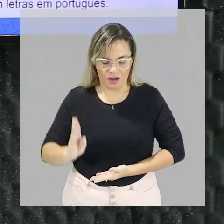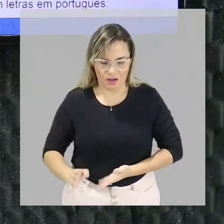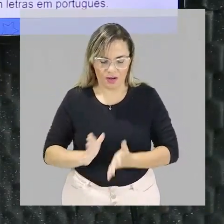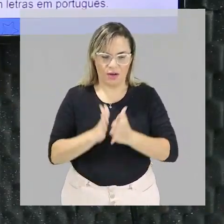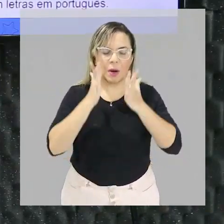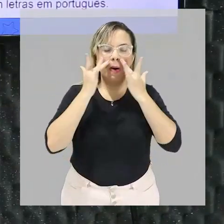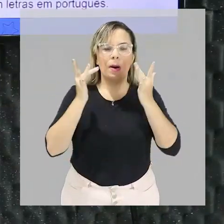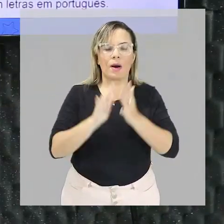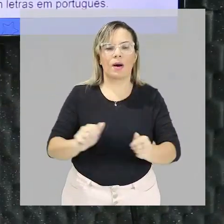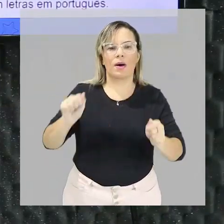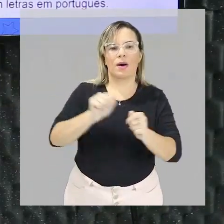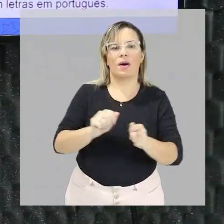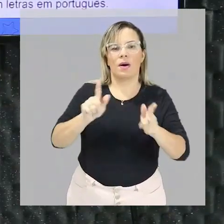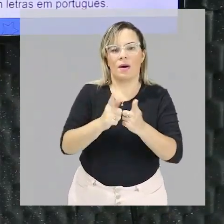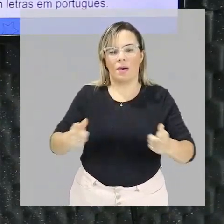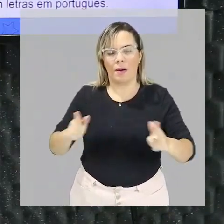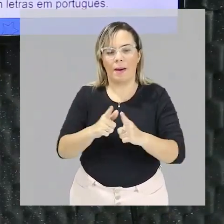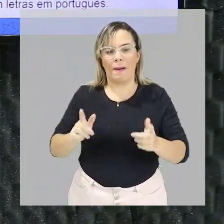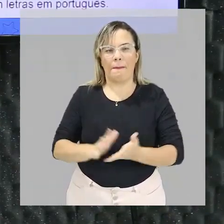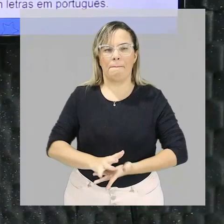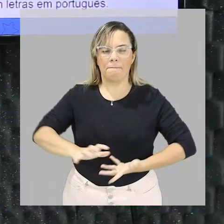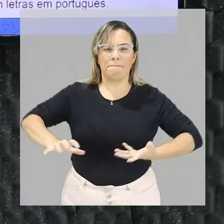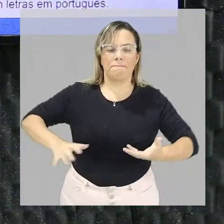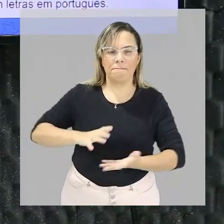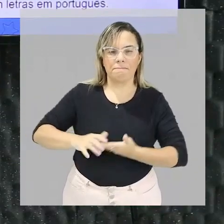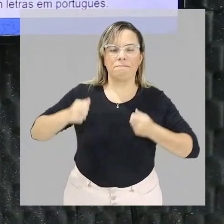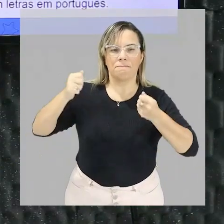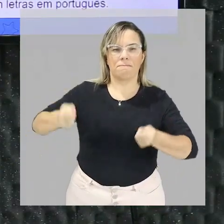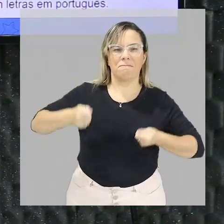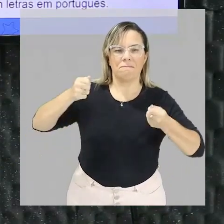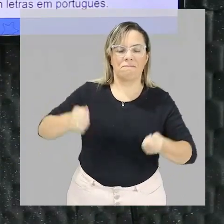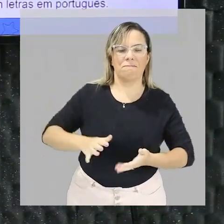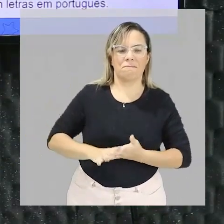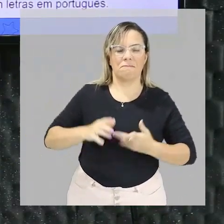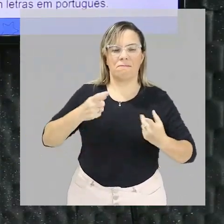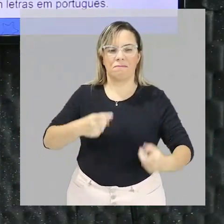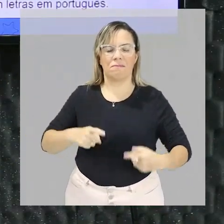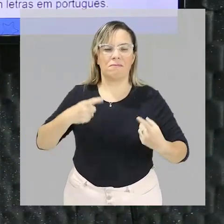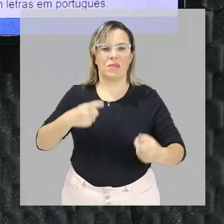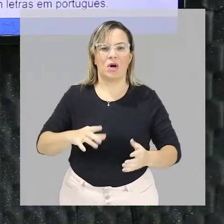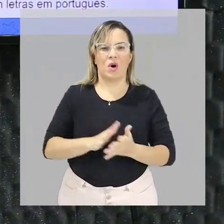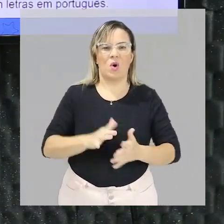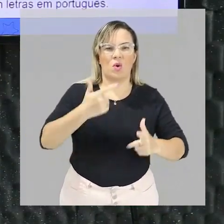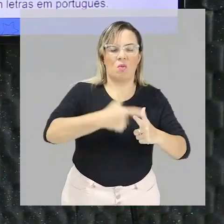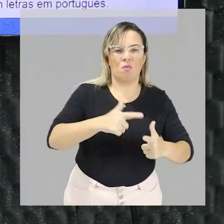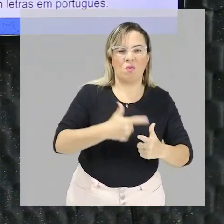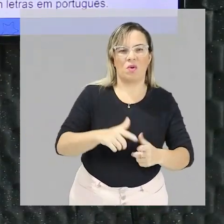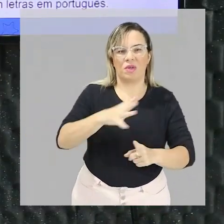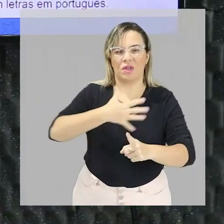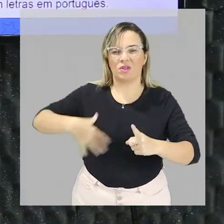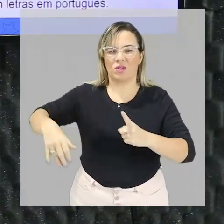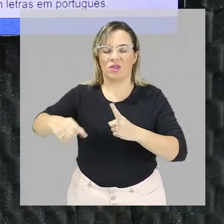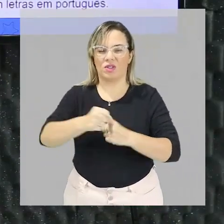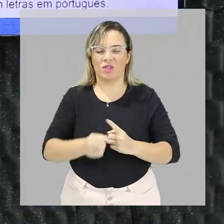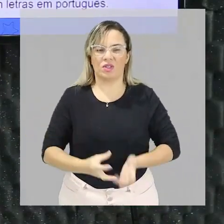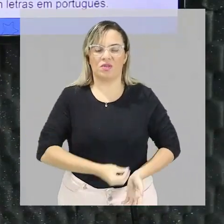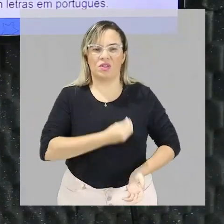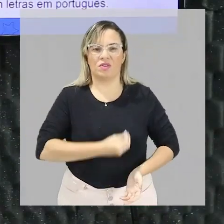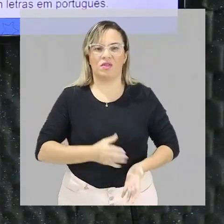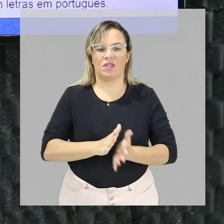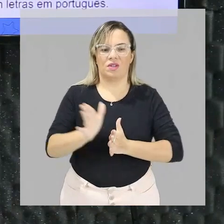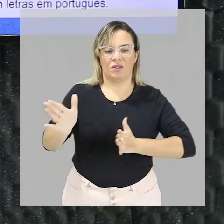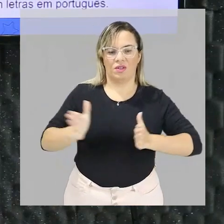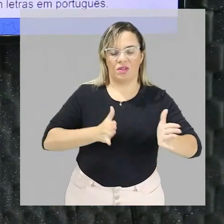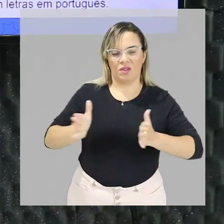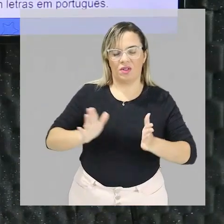fez algumas músicas de protesto, principalmente denunciando os problemas sociais que se vivia na época, ok?